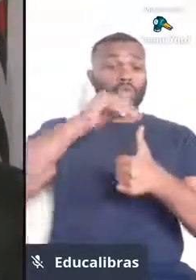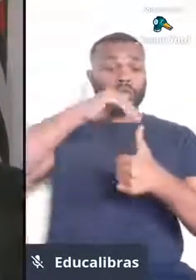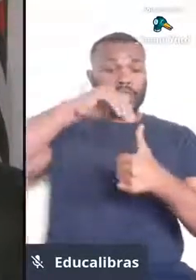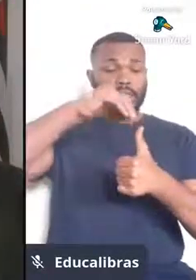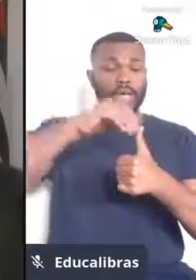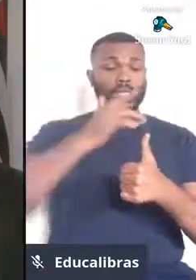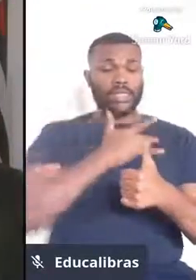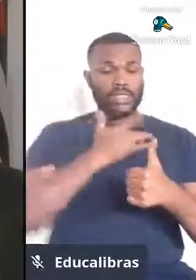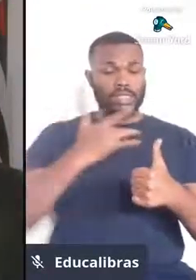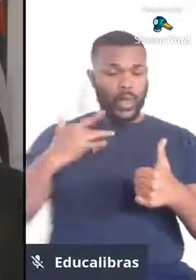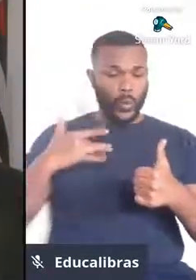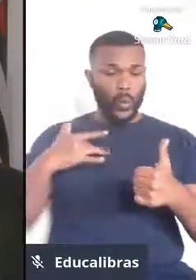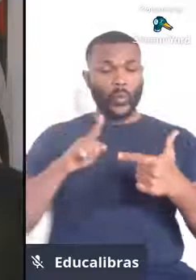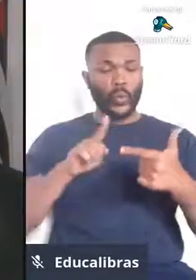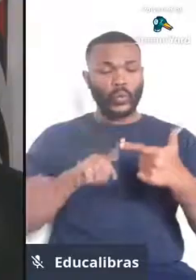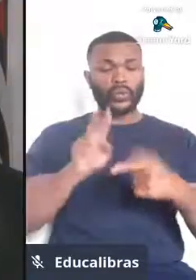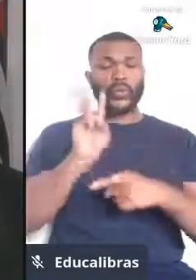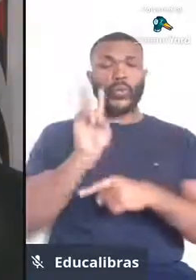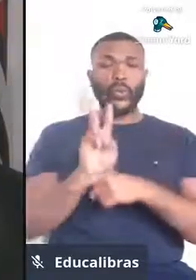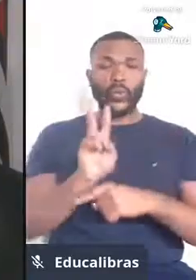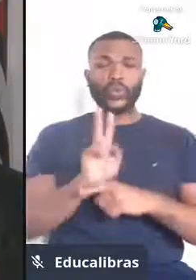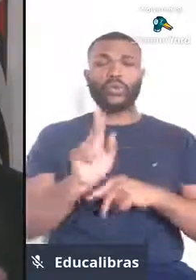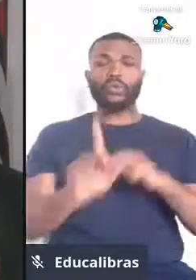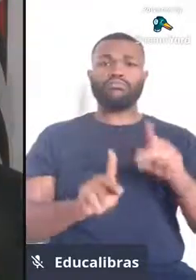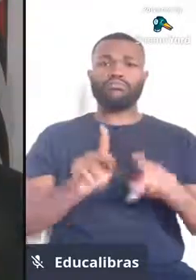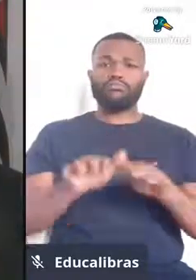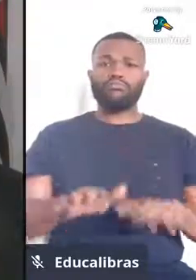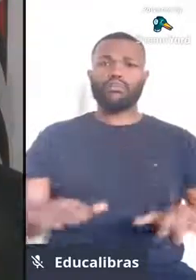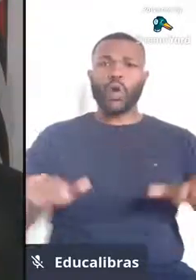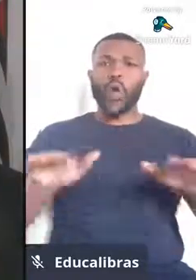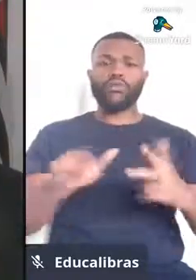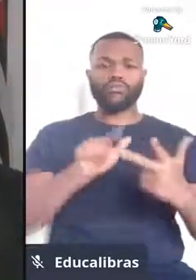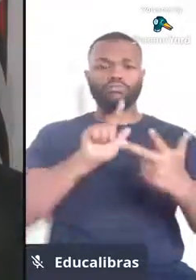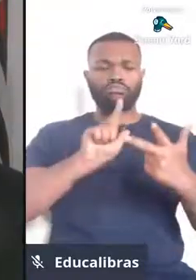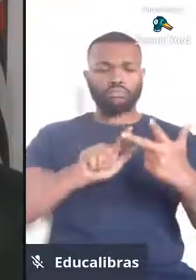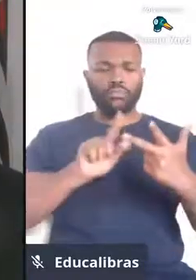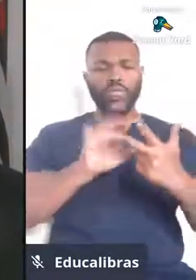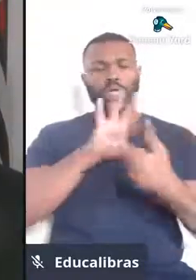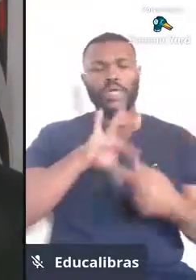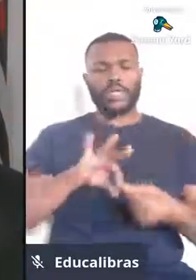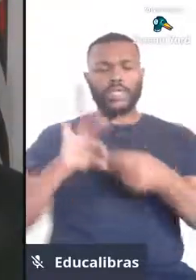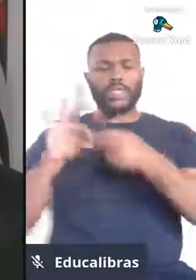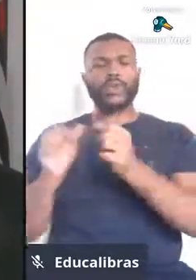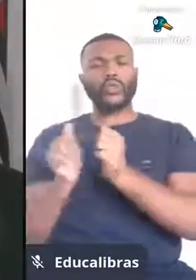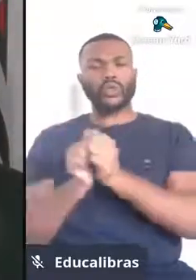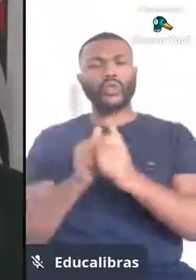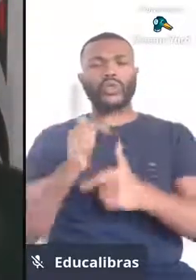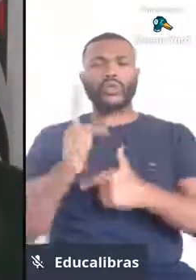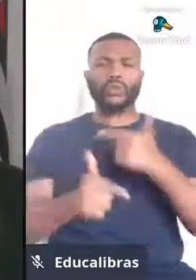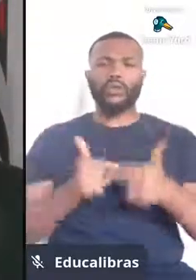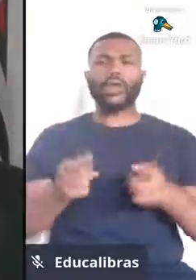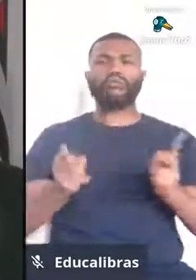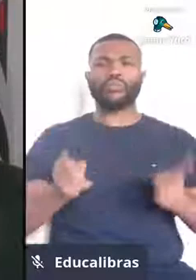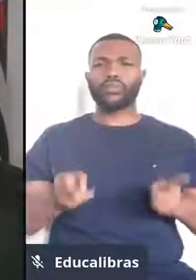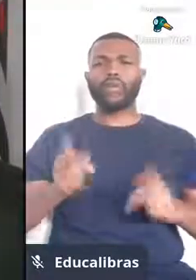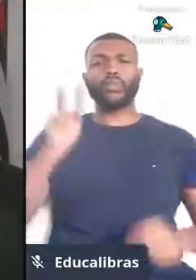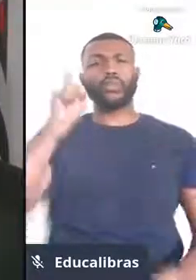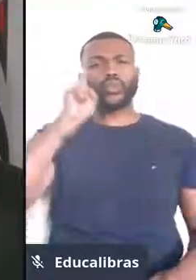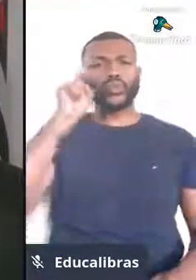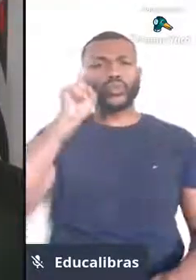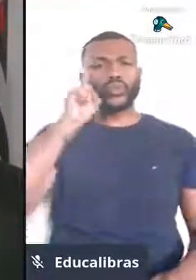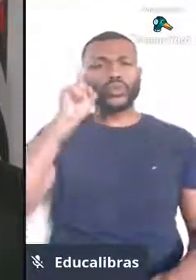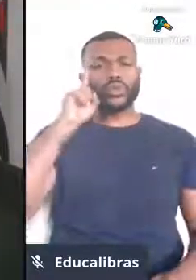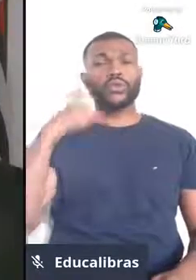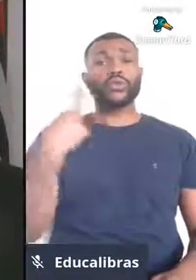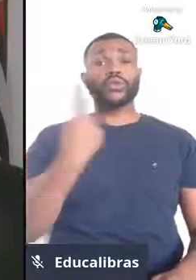essa rede de preservação aí da população têm trabalhado incansavelmente no dia a dia. E a gente manteve o papel